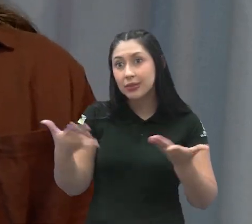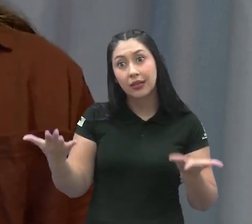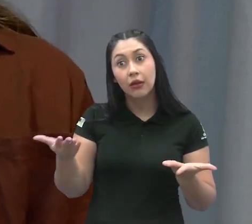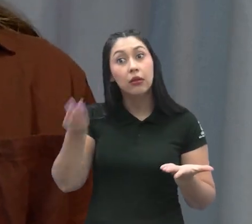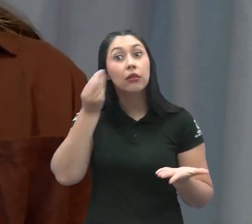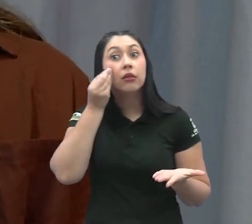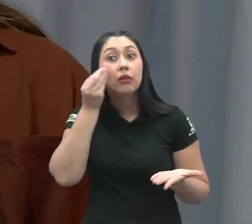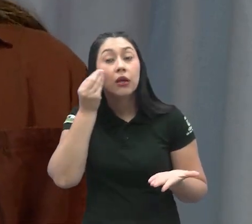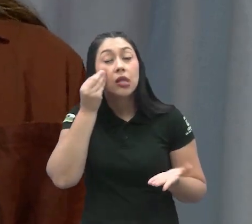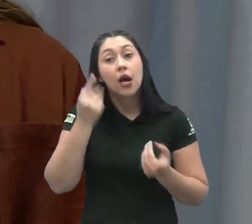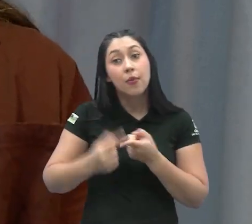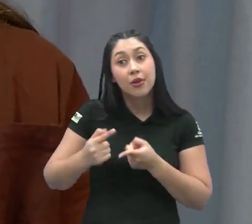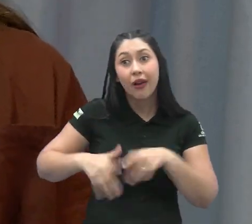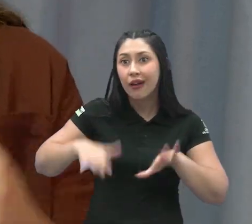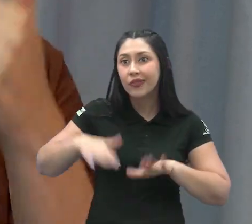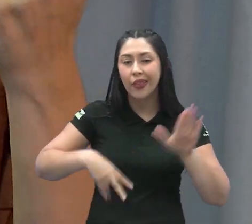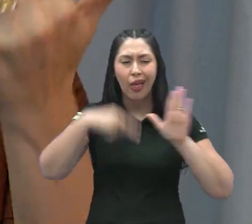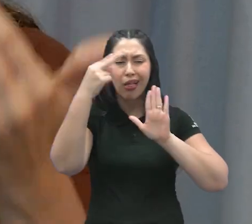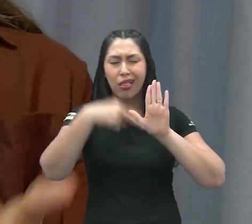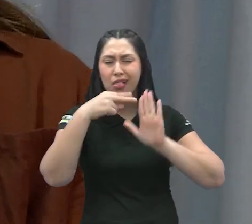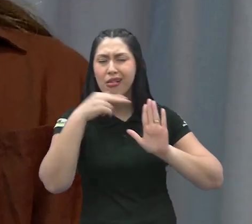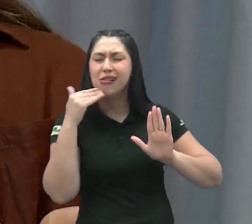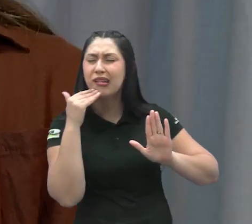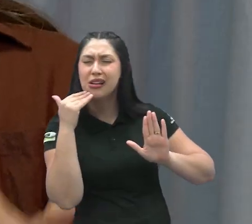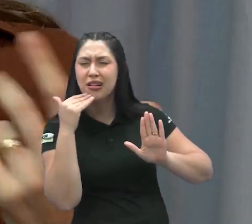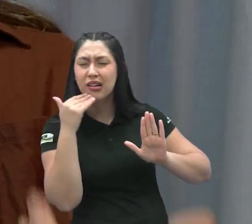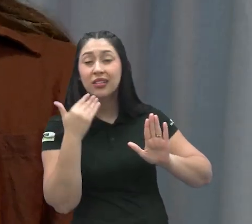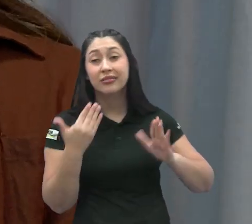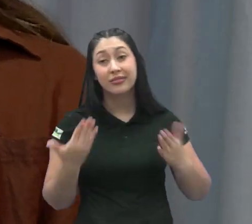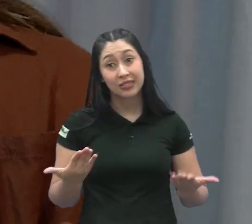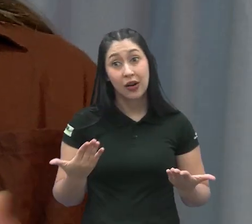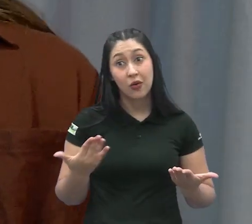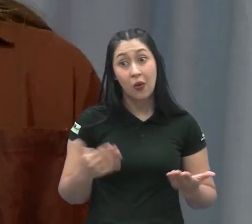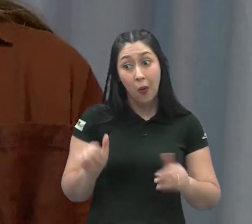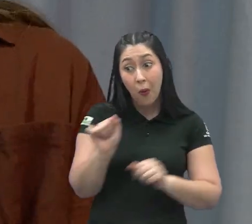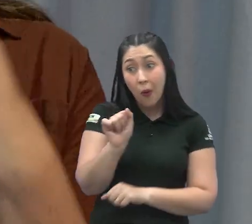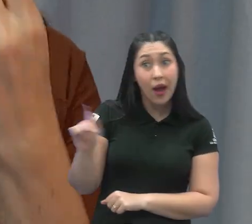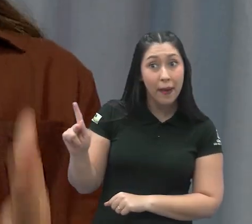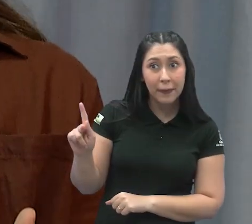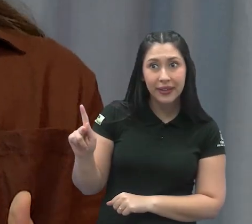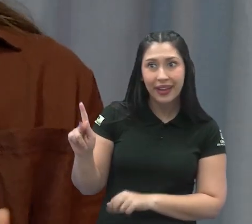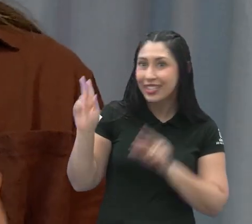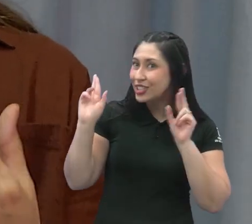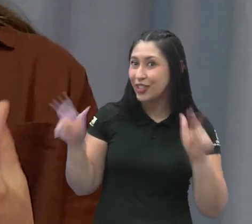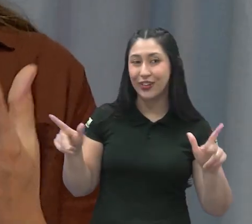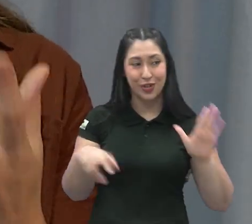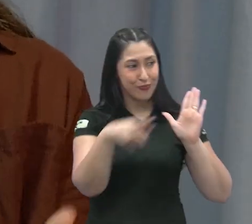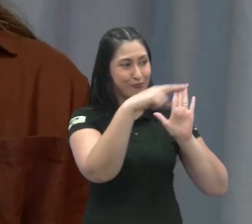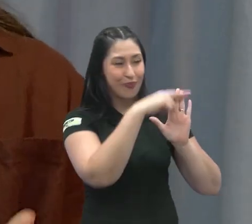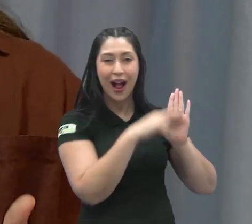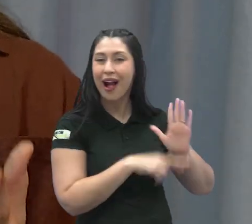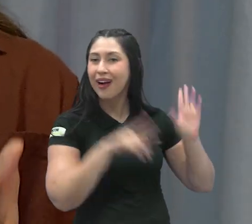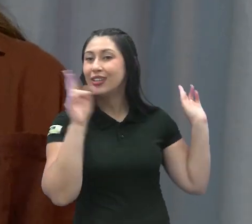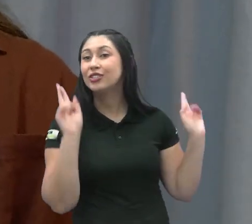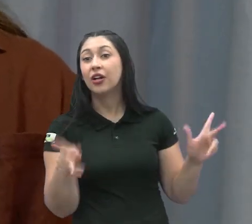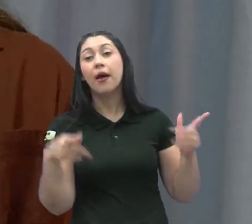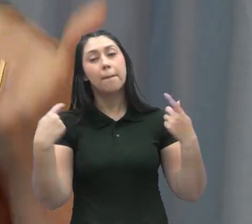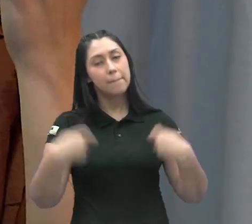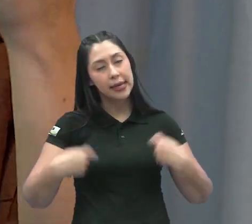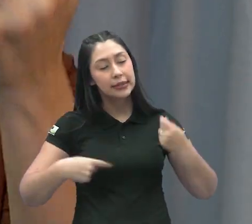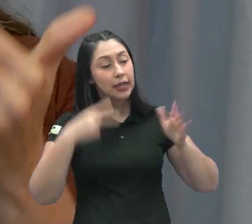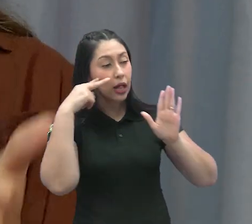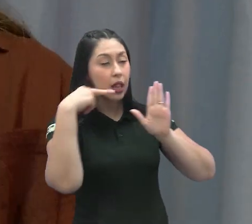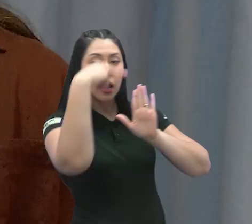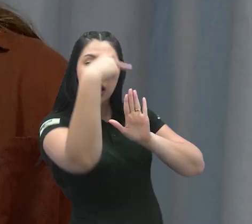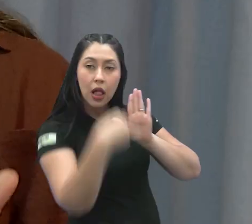né? Porque geralmente o pessoal não lê muito as informações, então, principalmente, como o aplicativo está fora dessa nova regra, né, dessa nova lei que entrou,